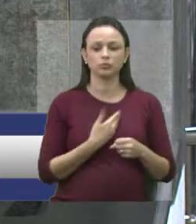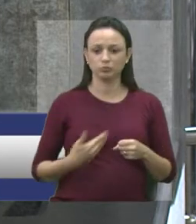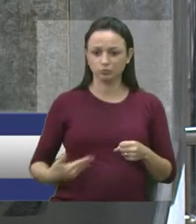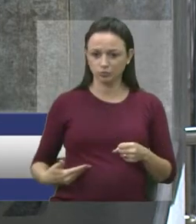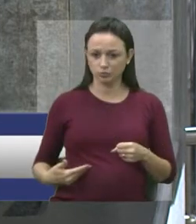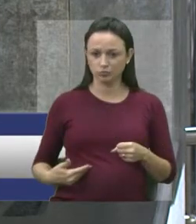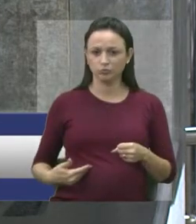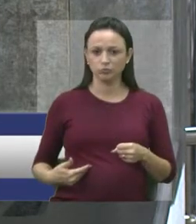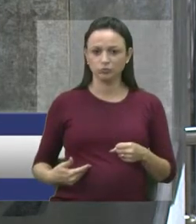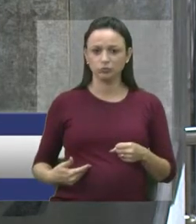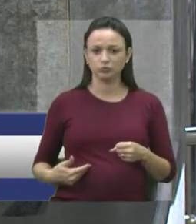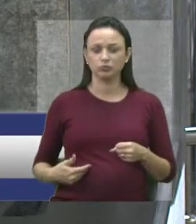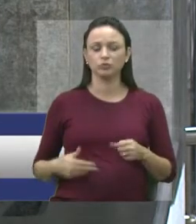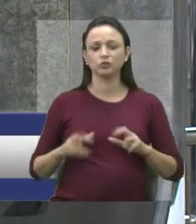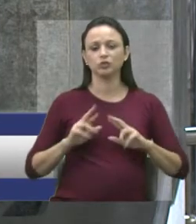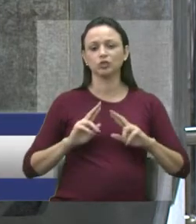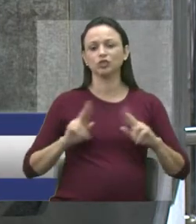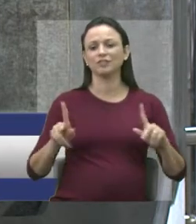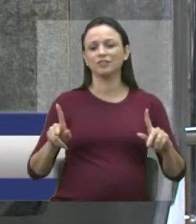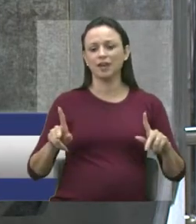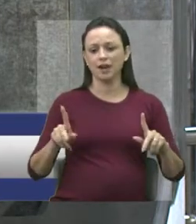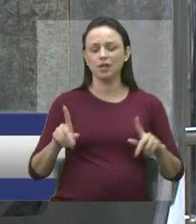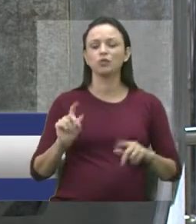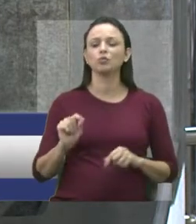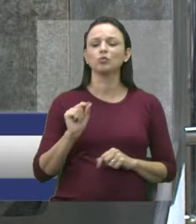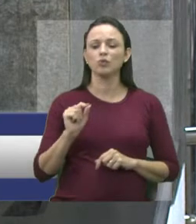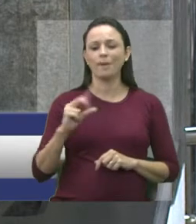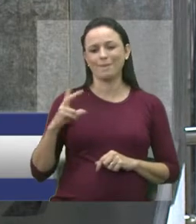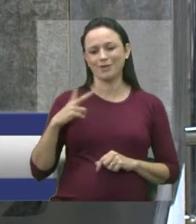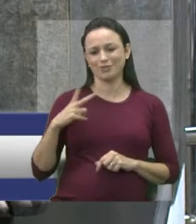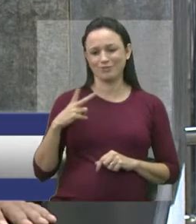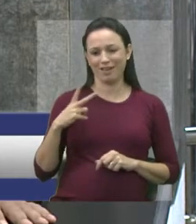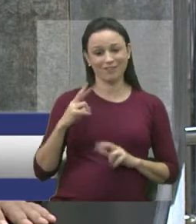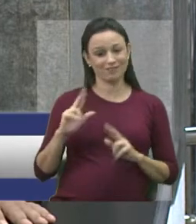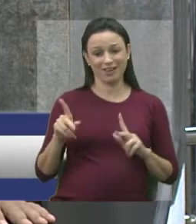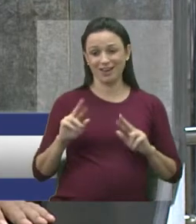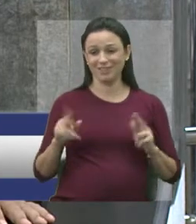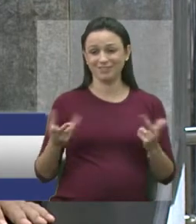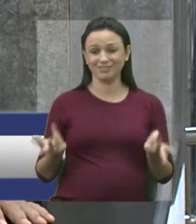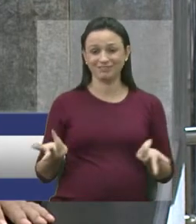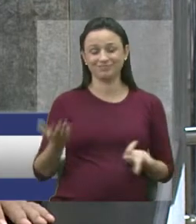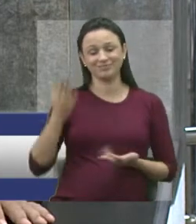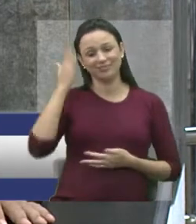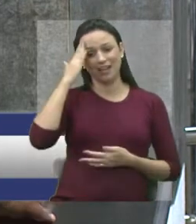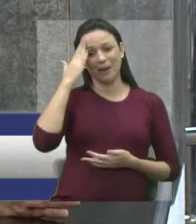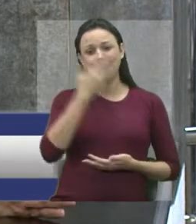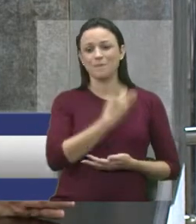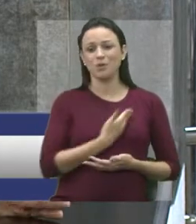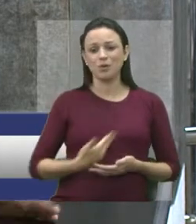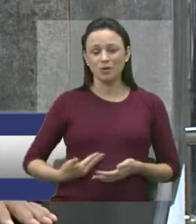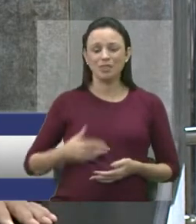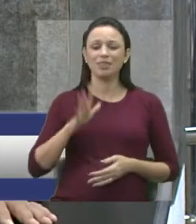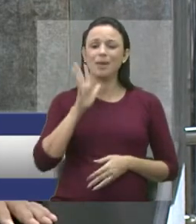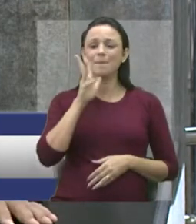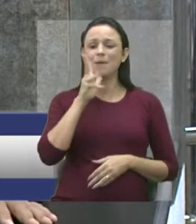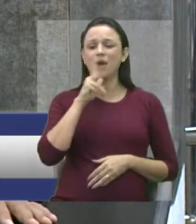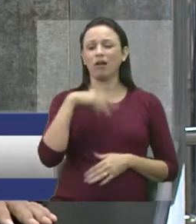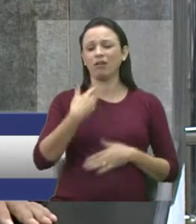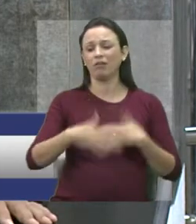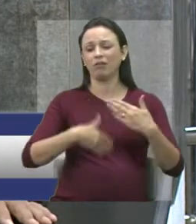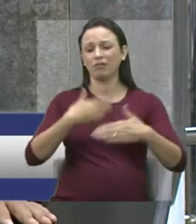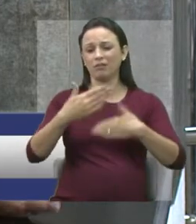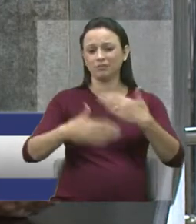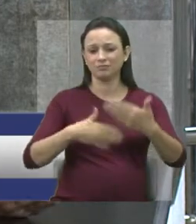totalmente diferente do poder privado. Nós sabemos que a coisa pública demora muito, mas nós temos que trabalhar,